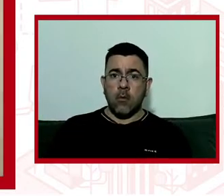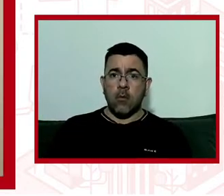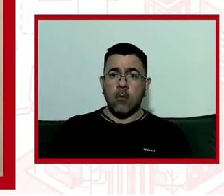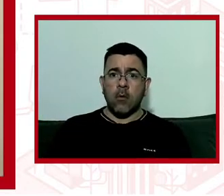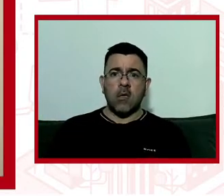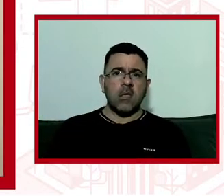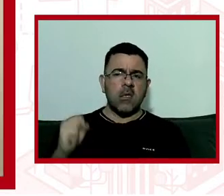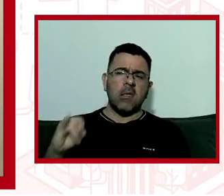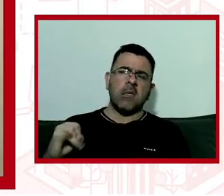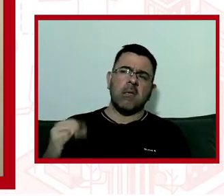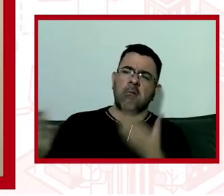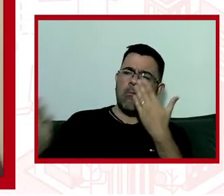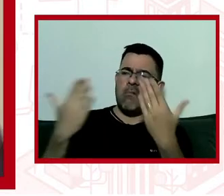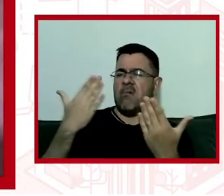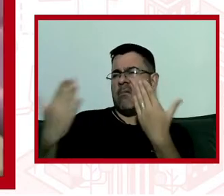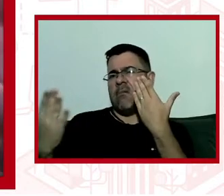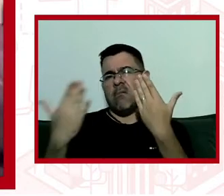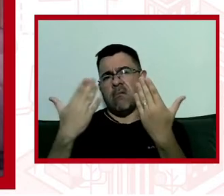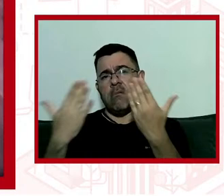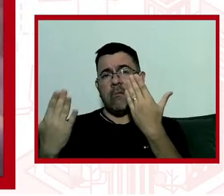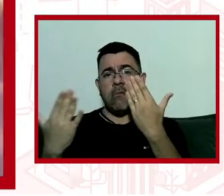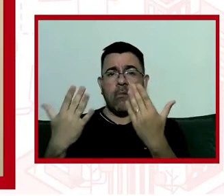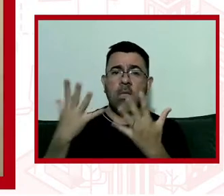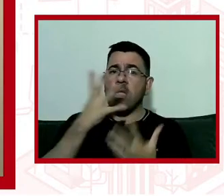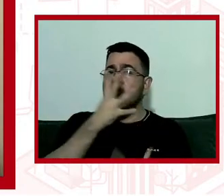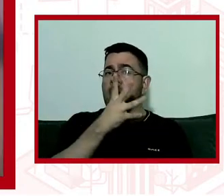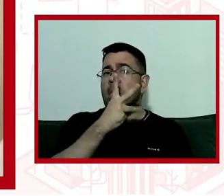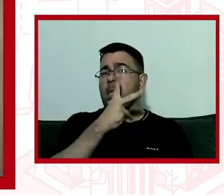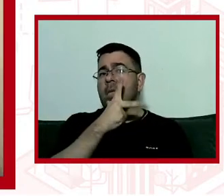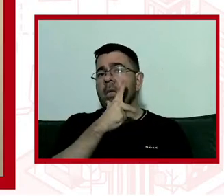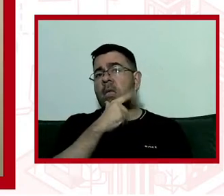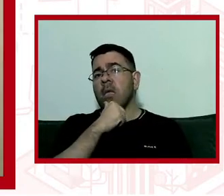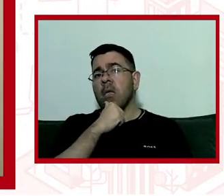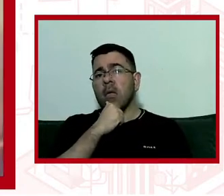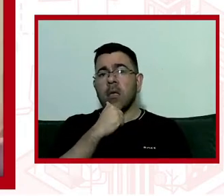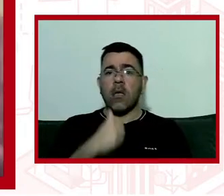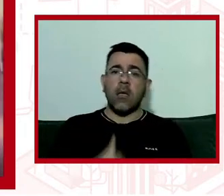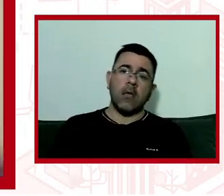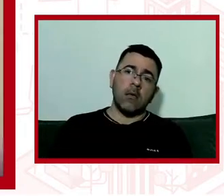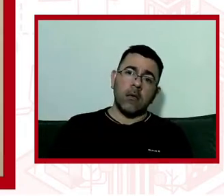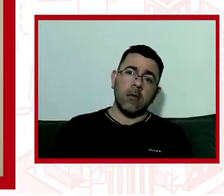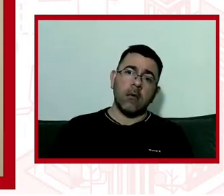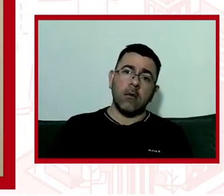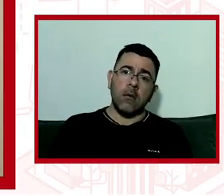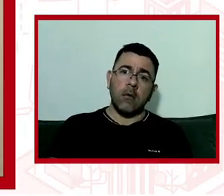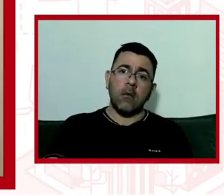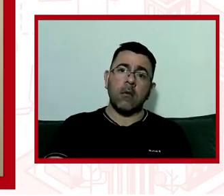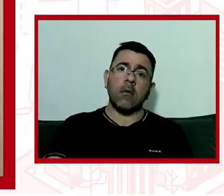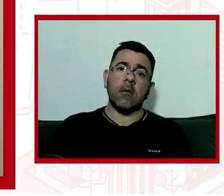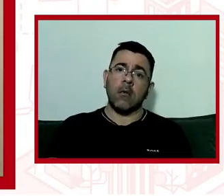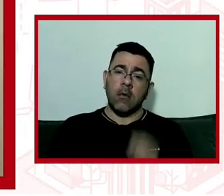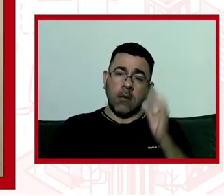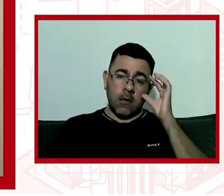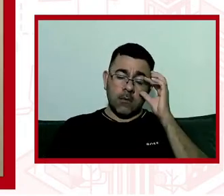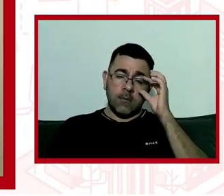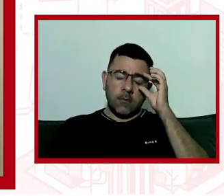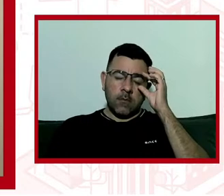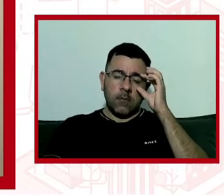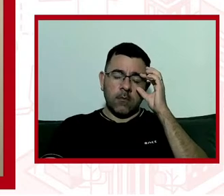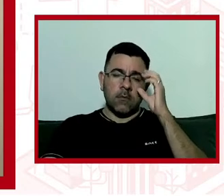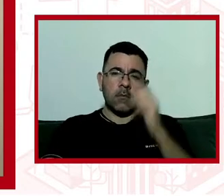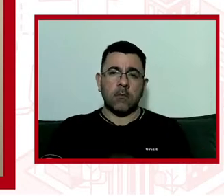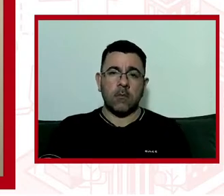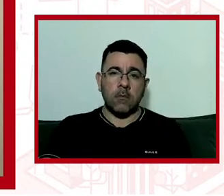avaliar para ver se vai rodar bota para rodar aí Se tiver alguma coisa a gente vai consertando no meio do caminho mas é importante funcionar eh